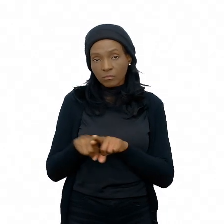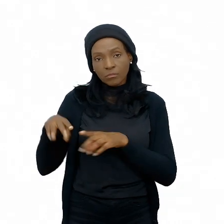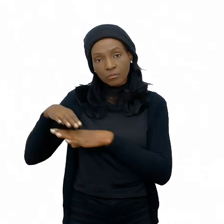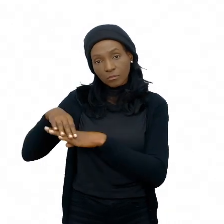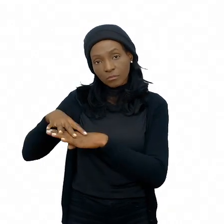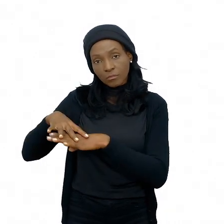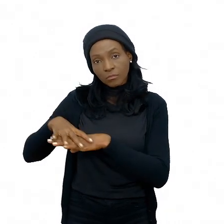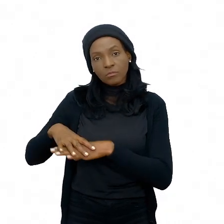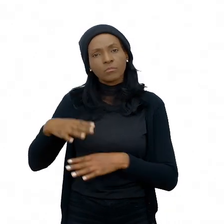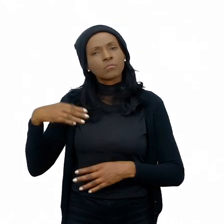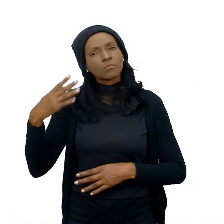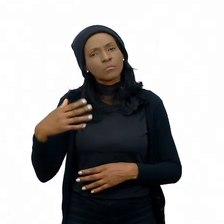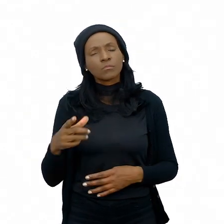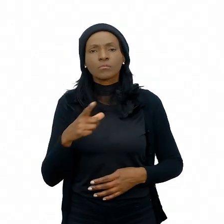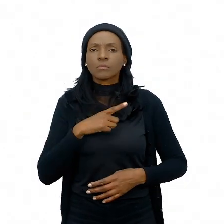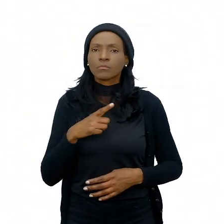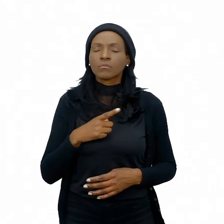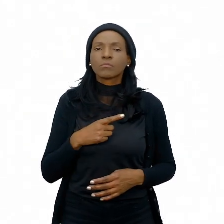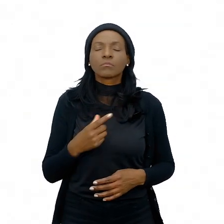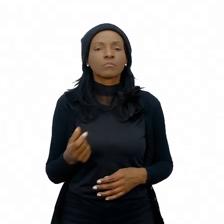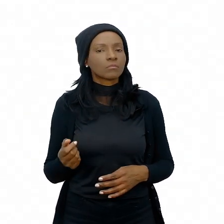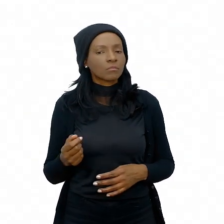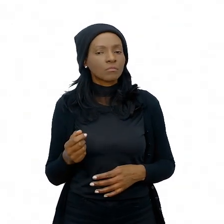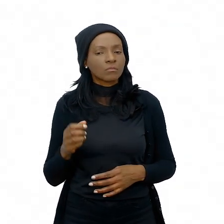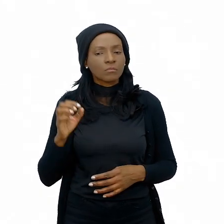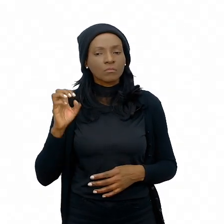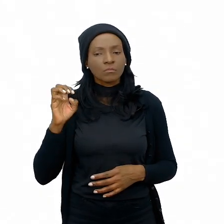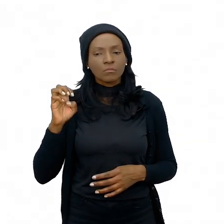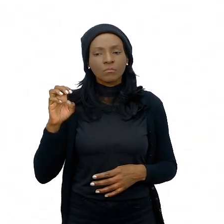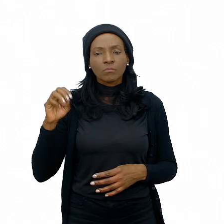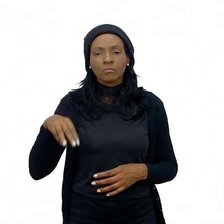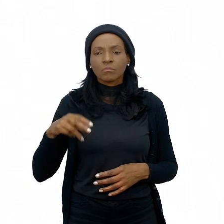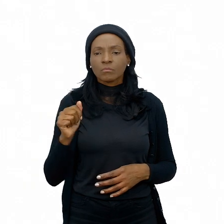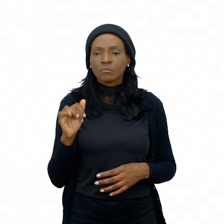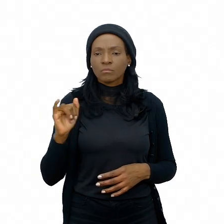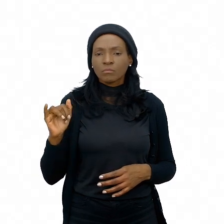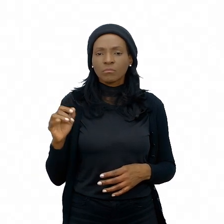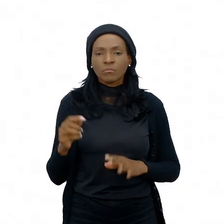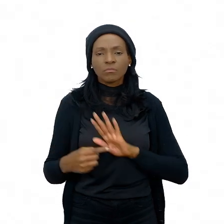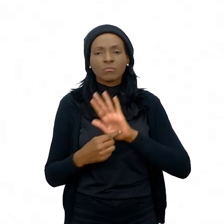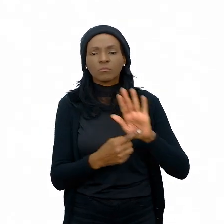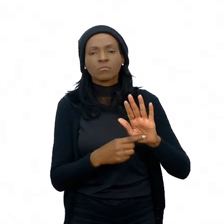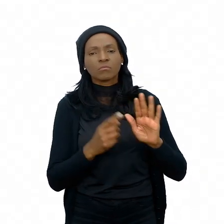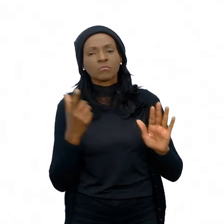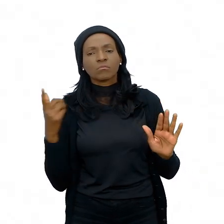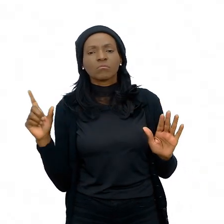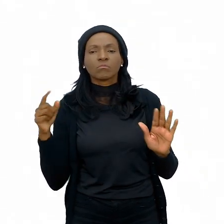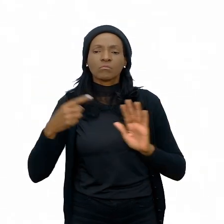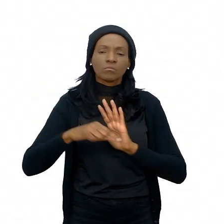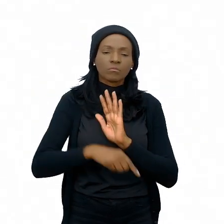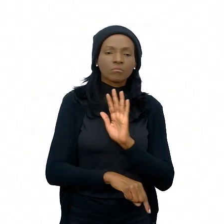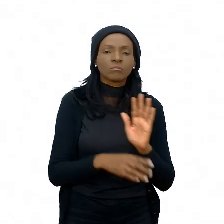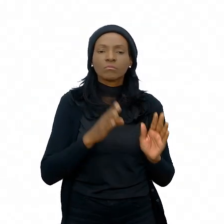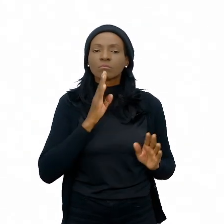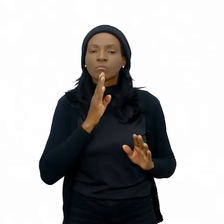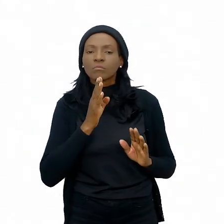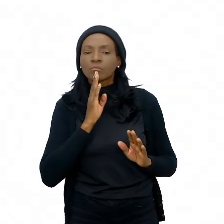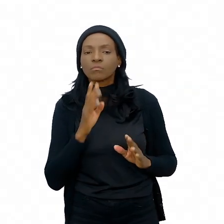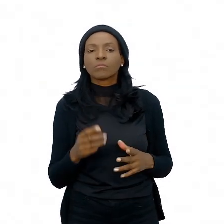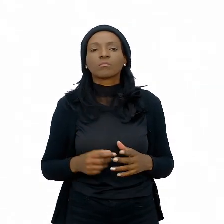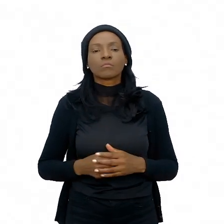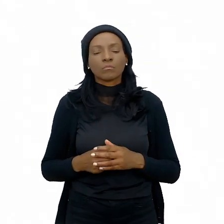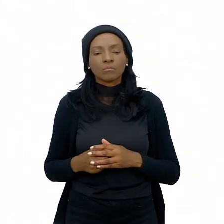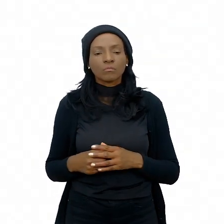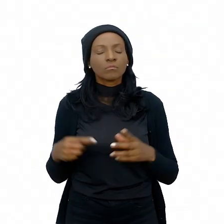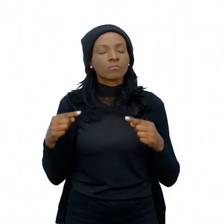matemática. Depois tivemos o EMAI, que apresentou outras indicações, aprofundou os conhecimentos para